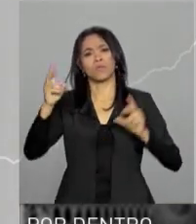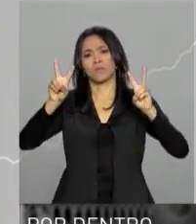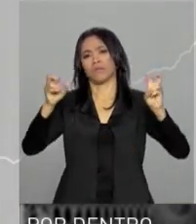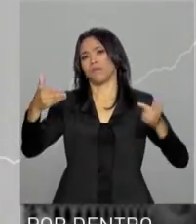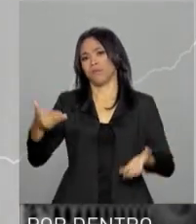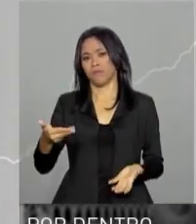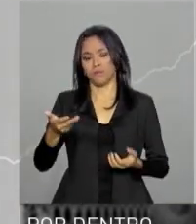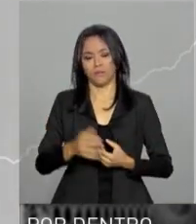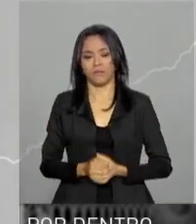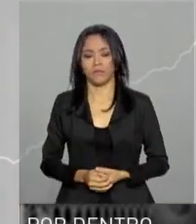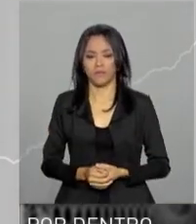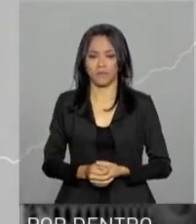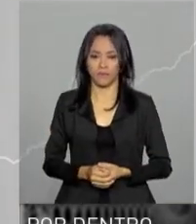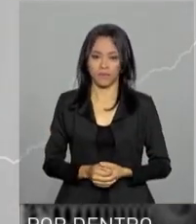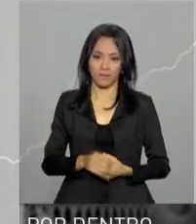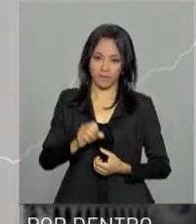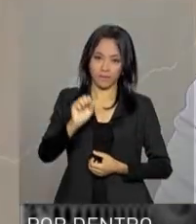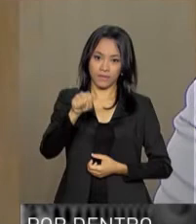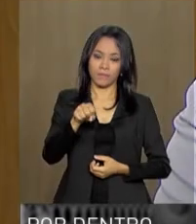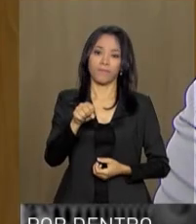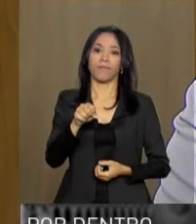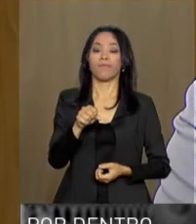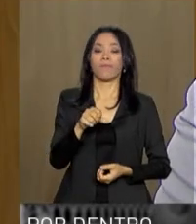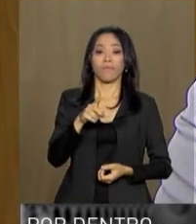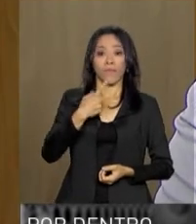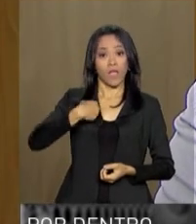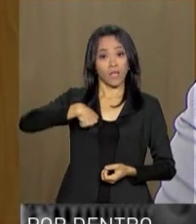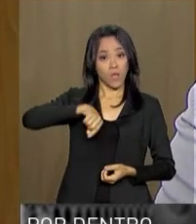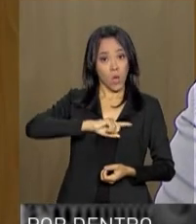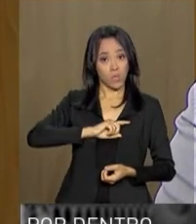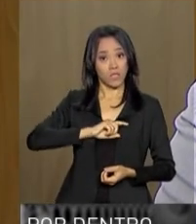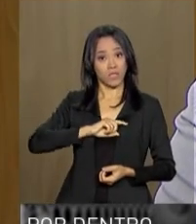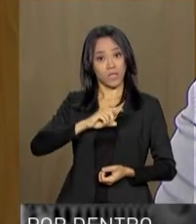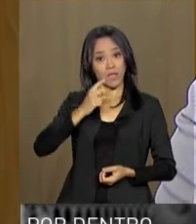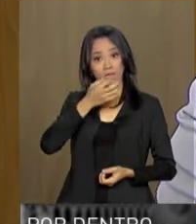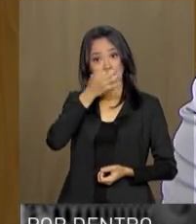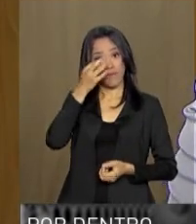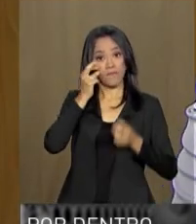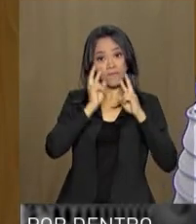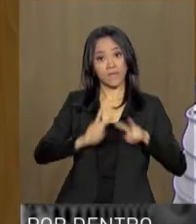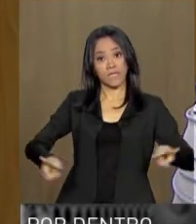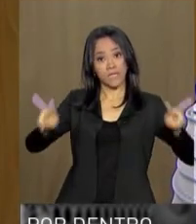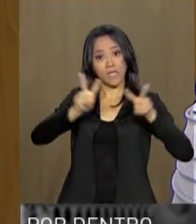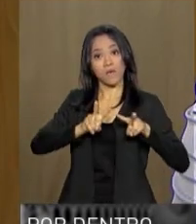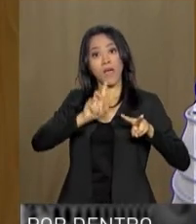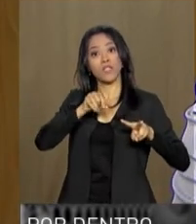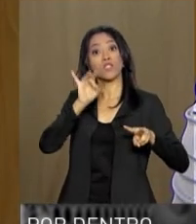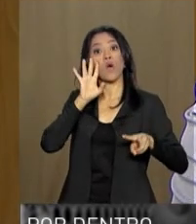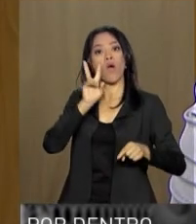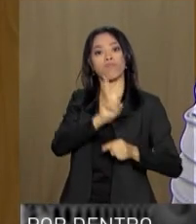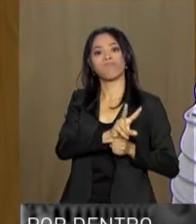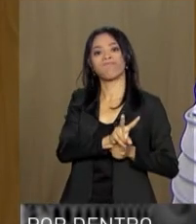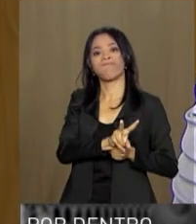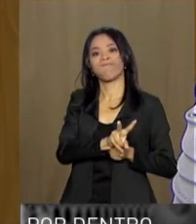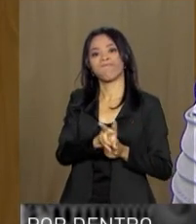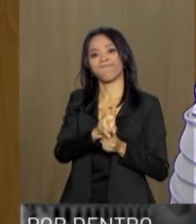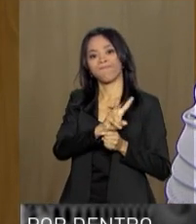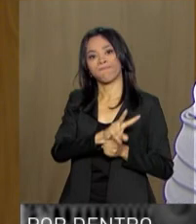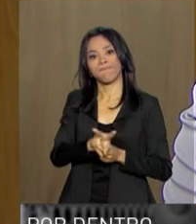sim é a nossa nossa visão de observar né para que nós possamos